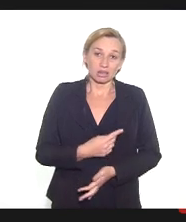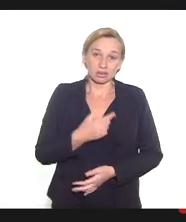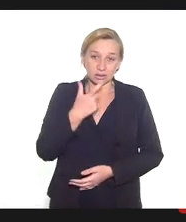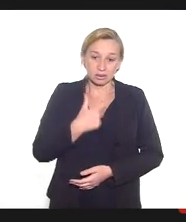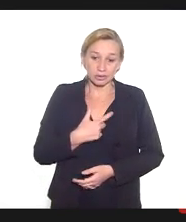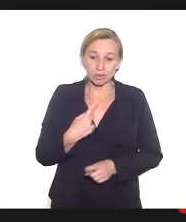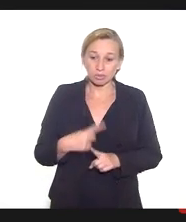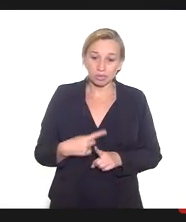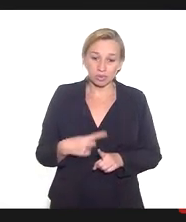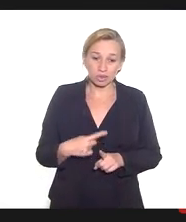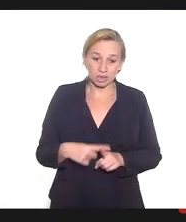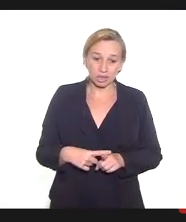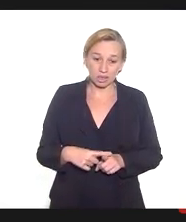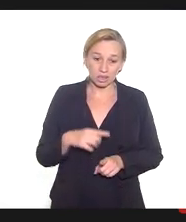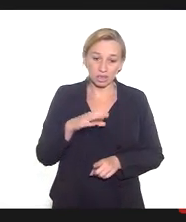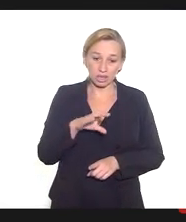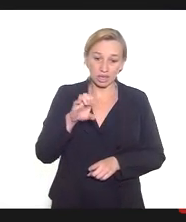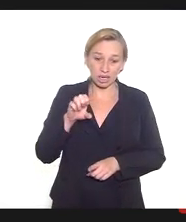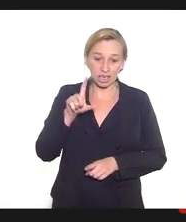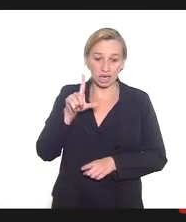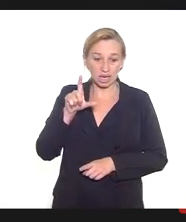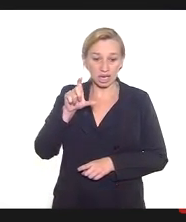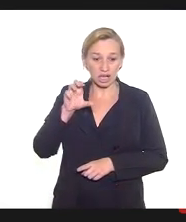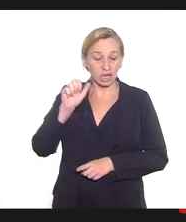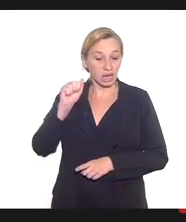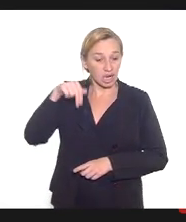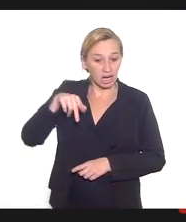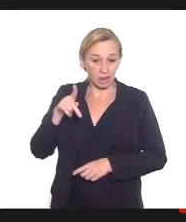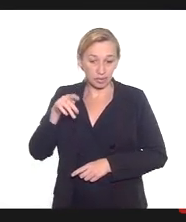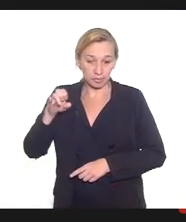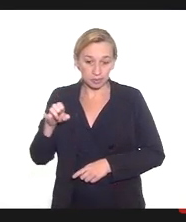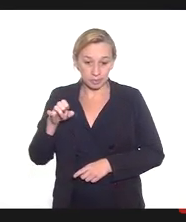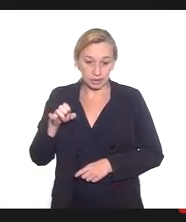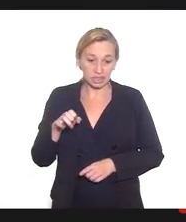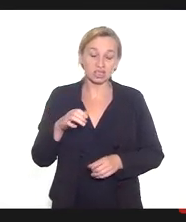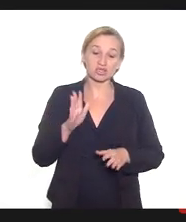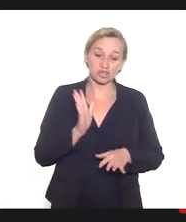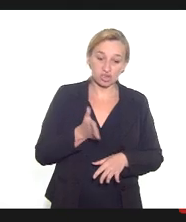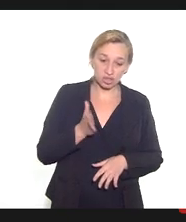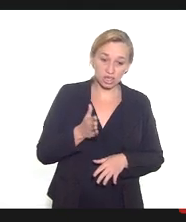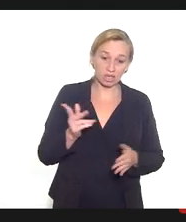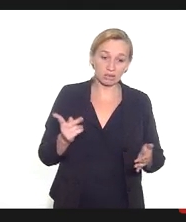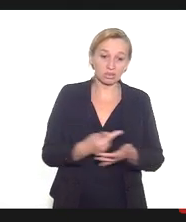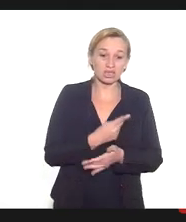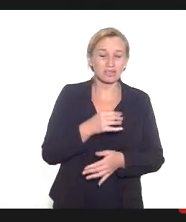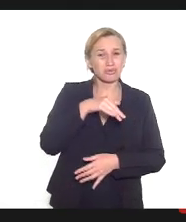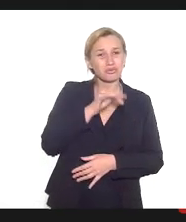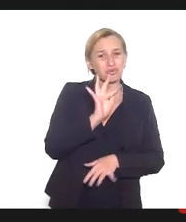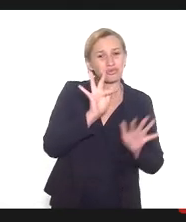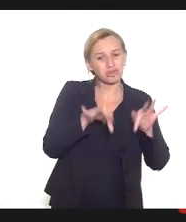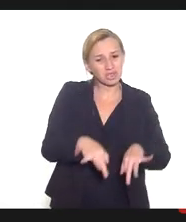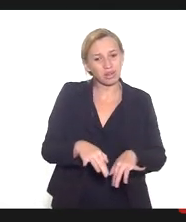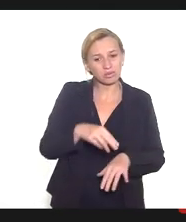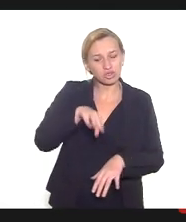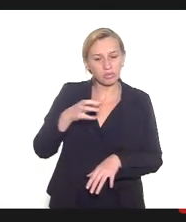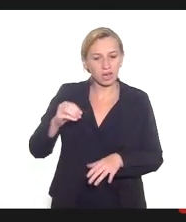para mim era a crônica de uma tragédia anunciada desde que começaram acontecer as primeiras mortes Isso foi no final de Março